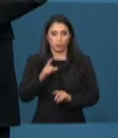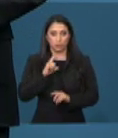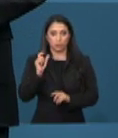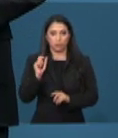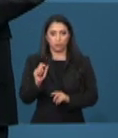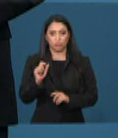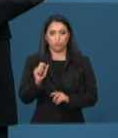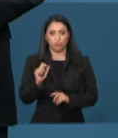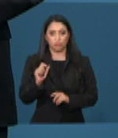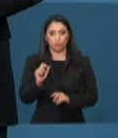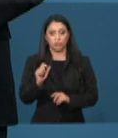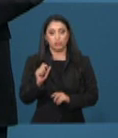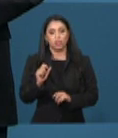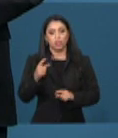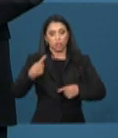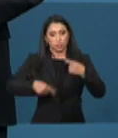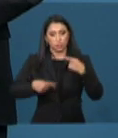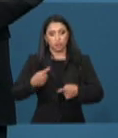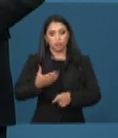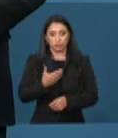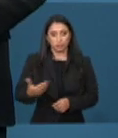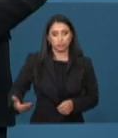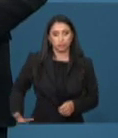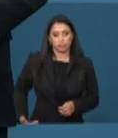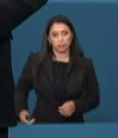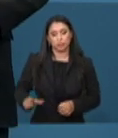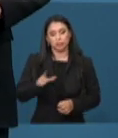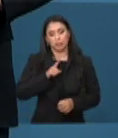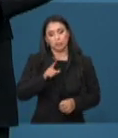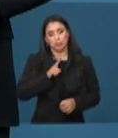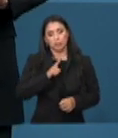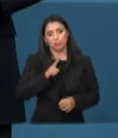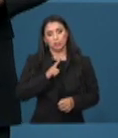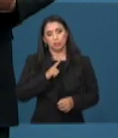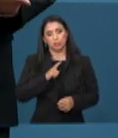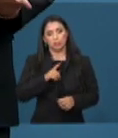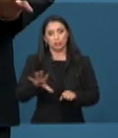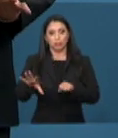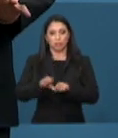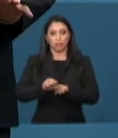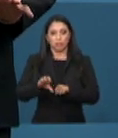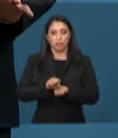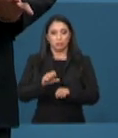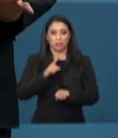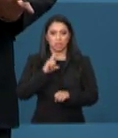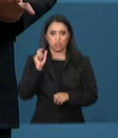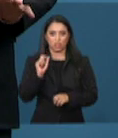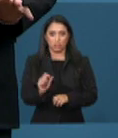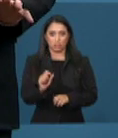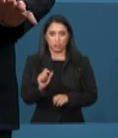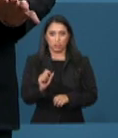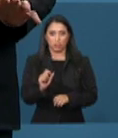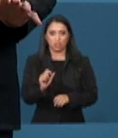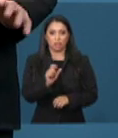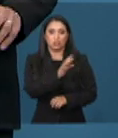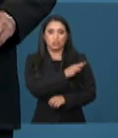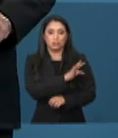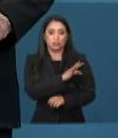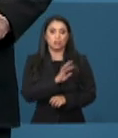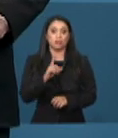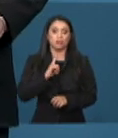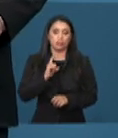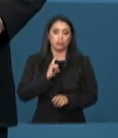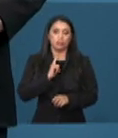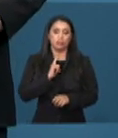expedientes normativos e políticas públicas que demoram no conhecimento técnico multifacetário envolvendo especialmente reflexões